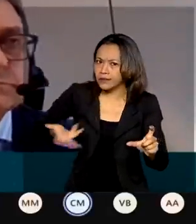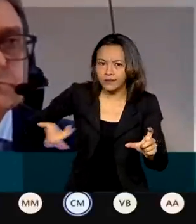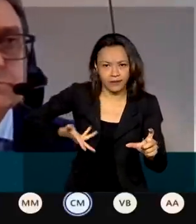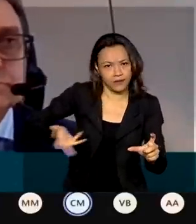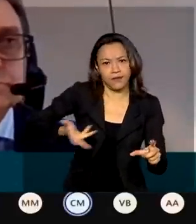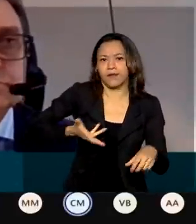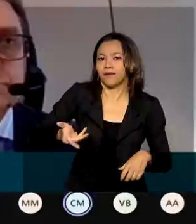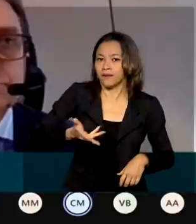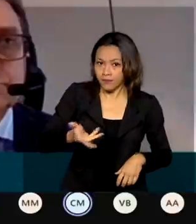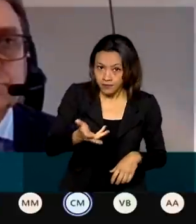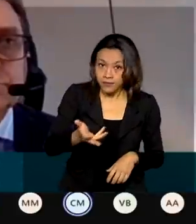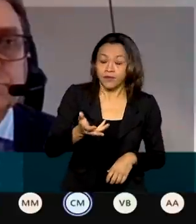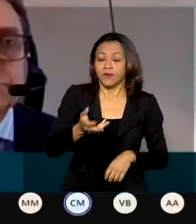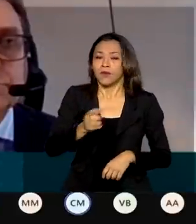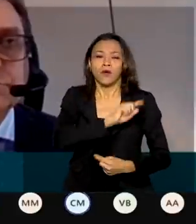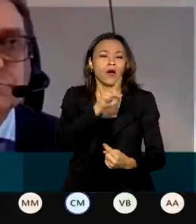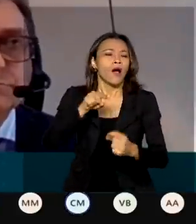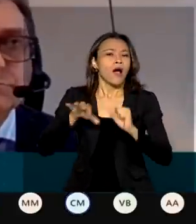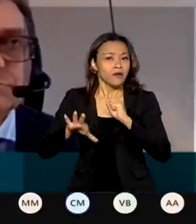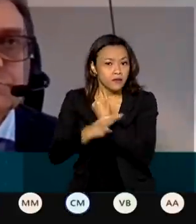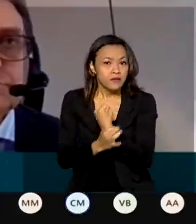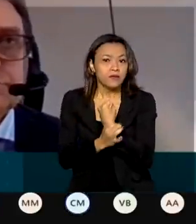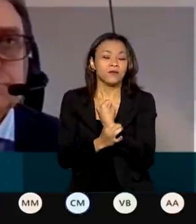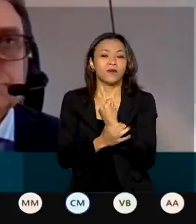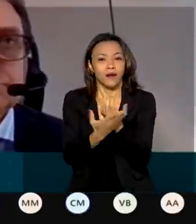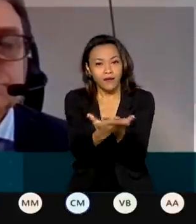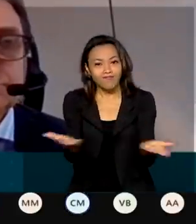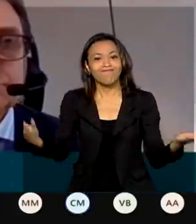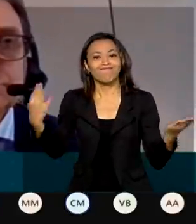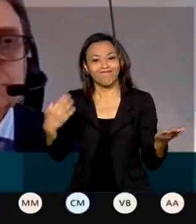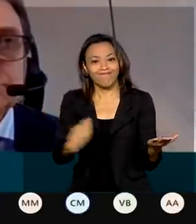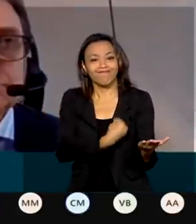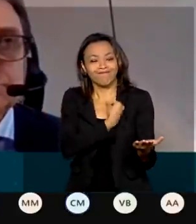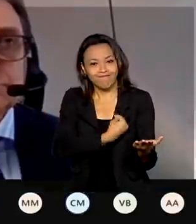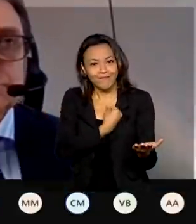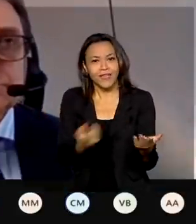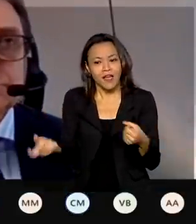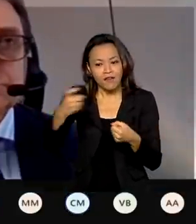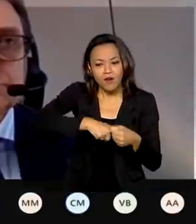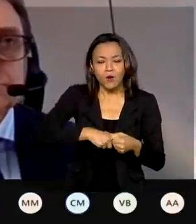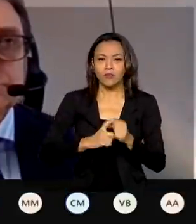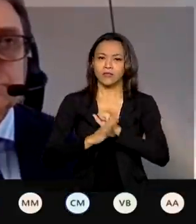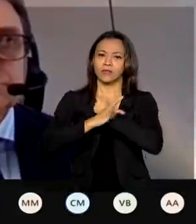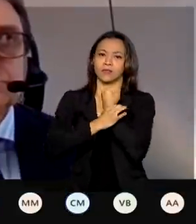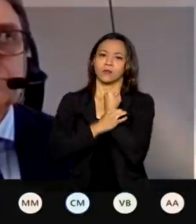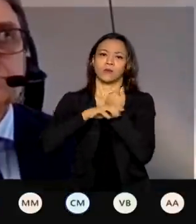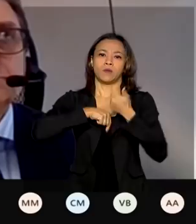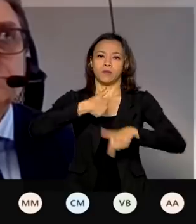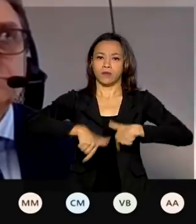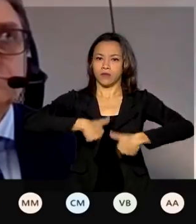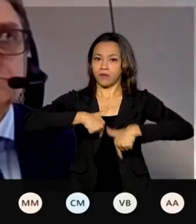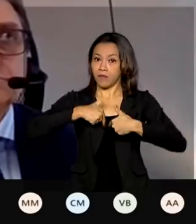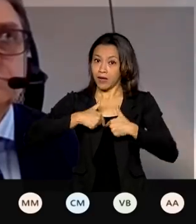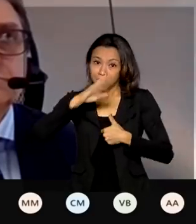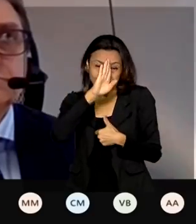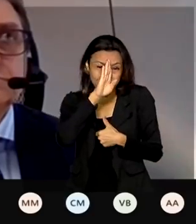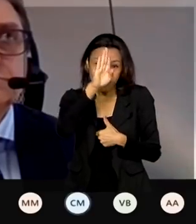para garantir a sobrevivência e o retorno seguro a trabalho